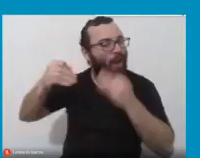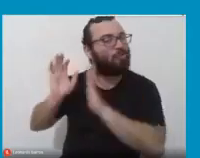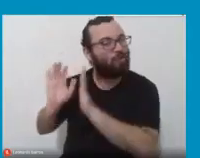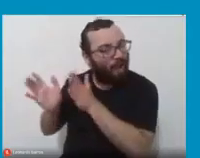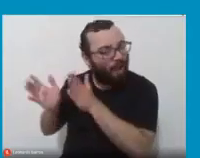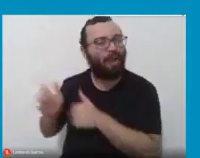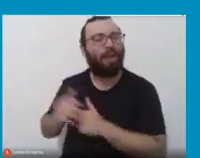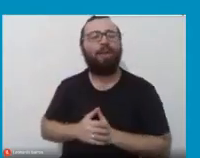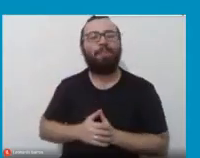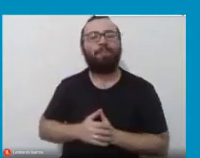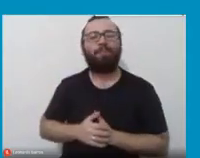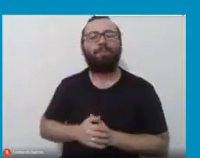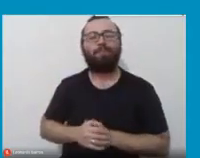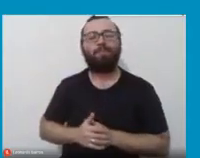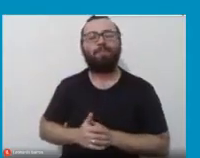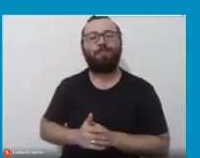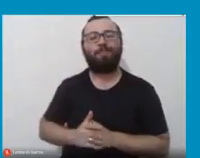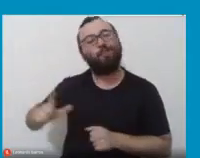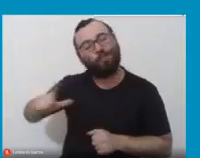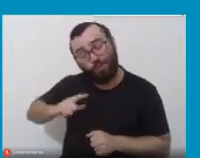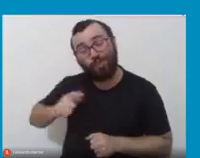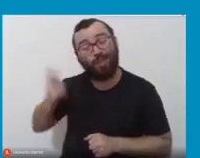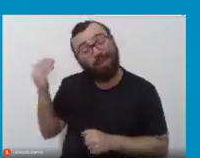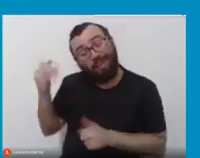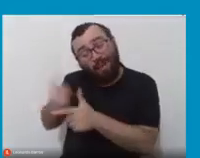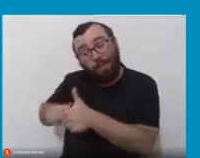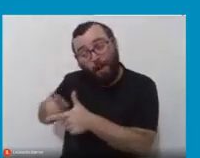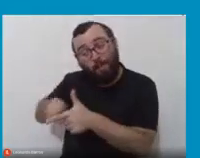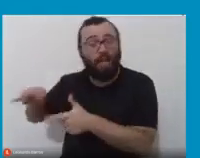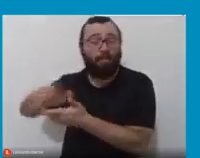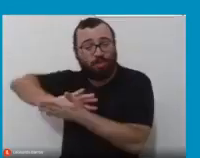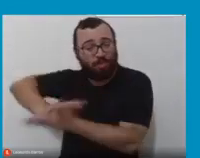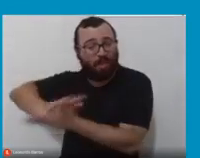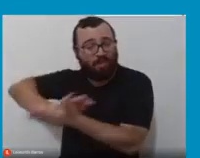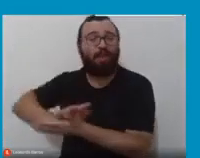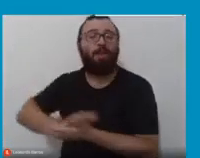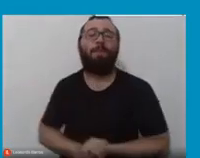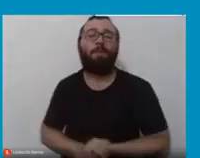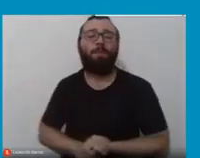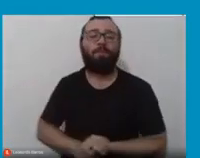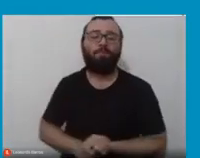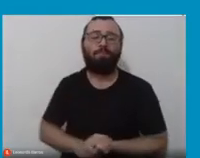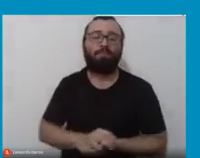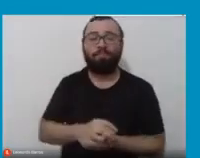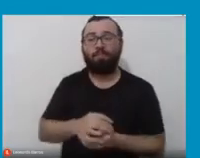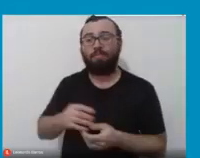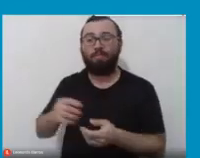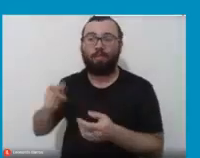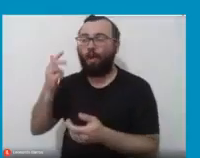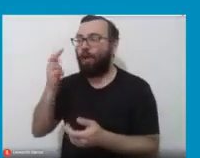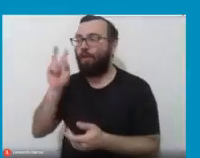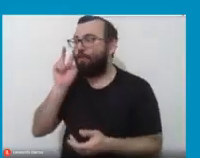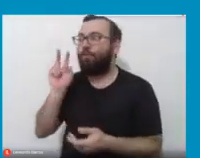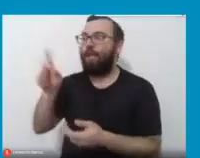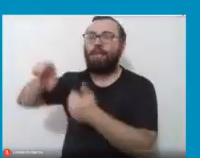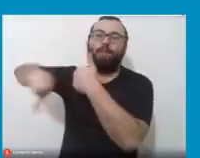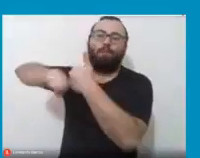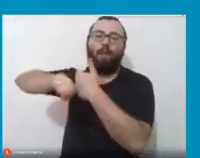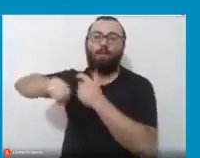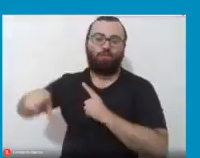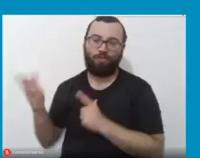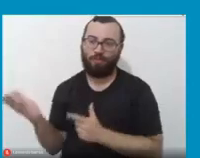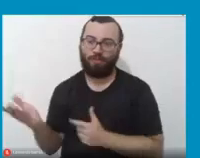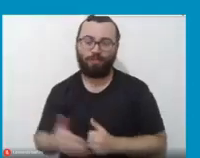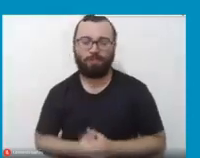tinha esse problema lá da discriminação que aparecia nesses tribunais. Então, eu acho que é